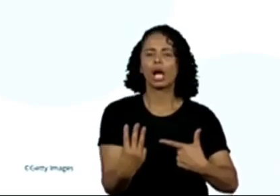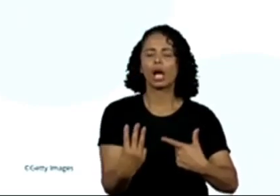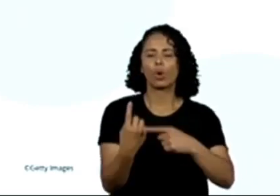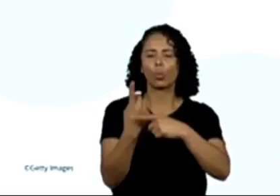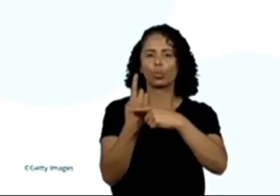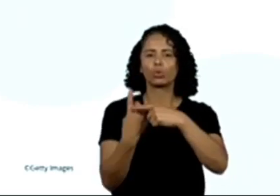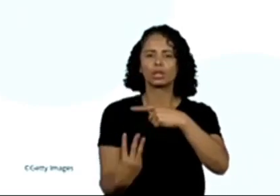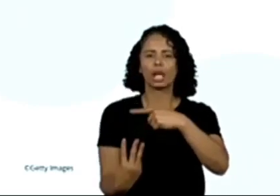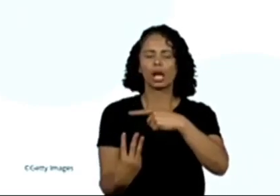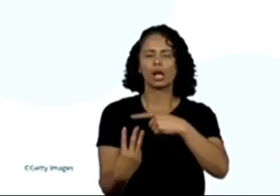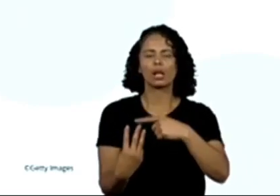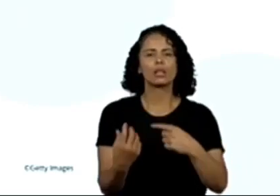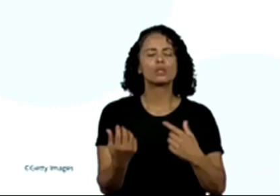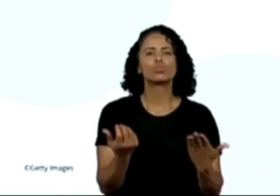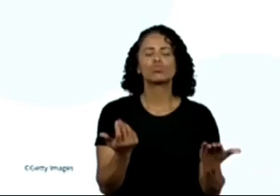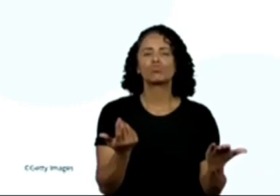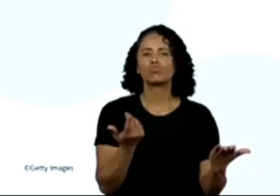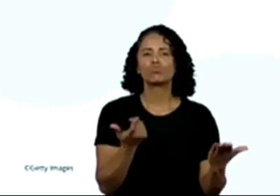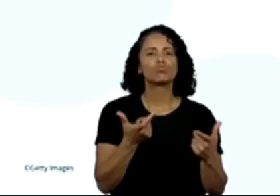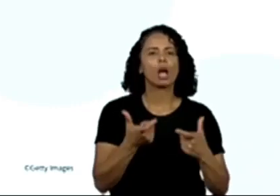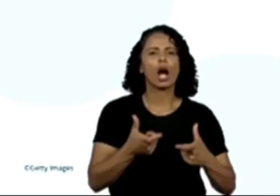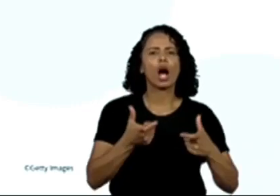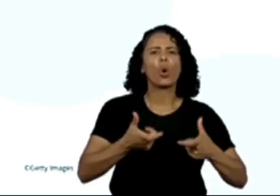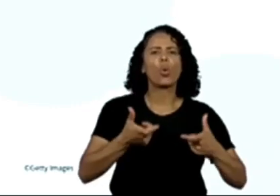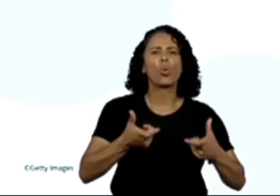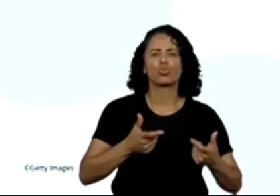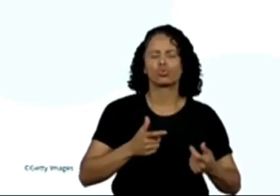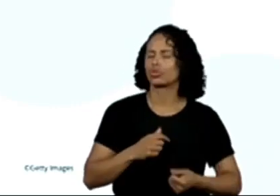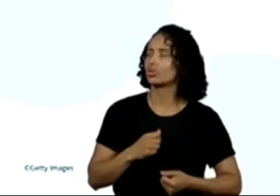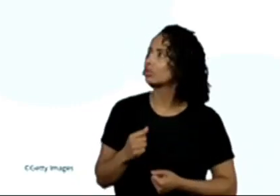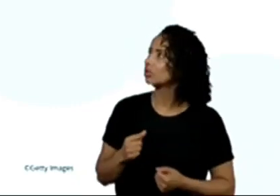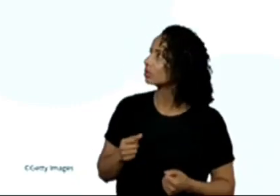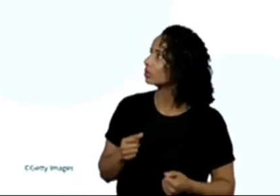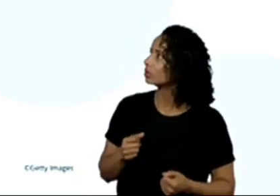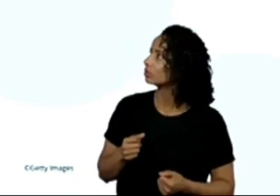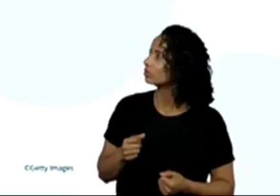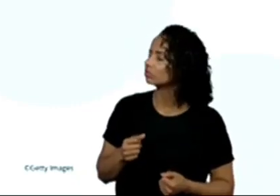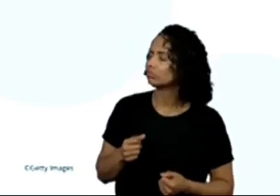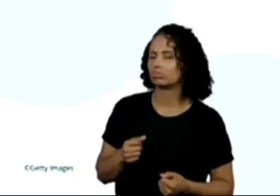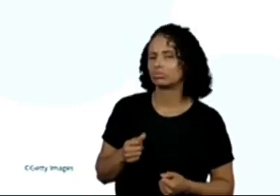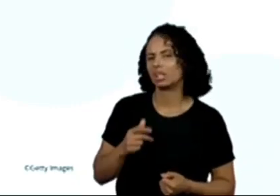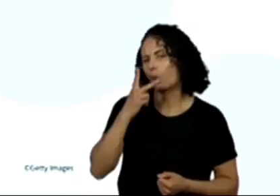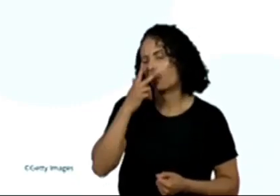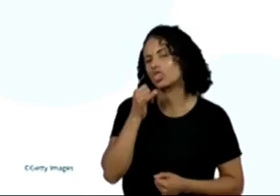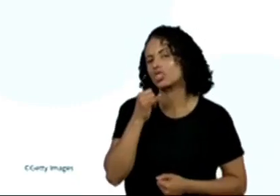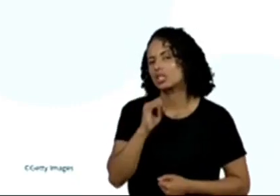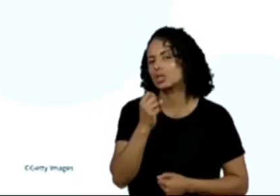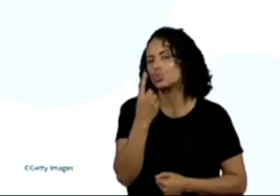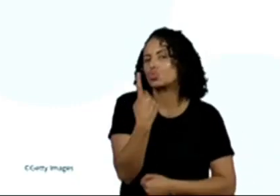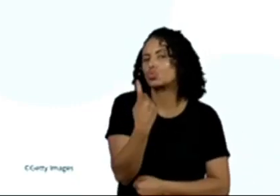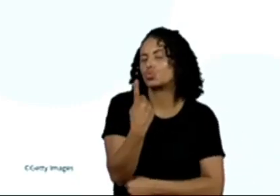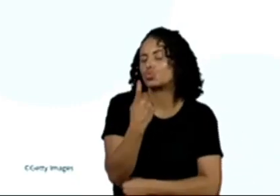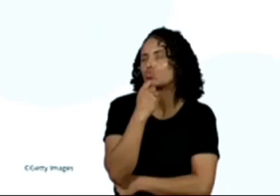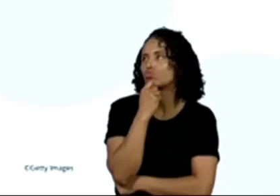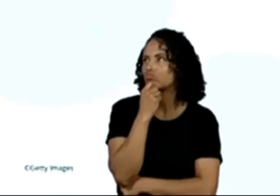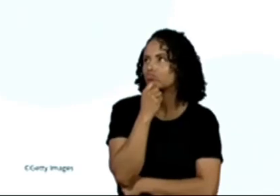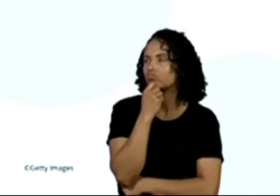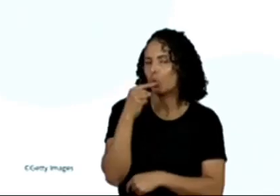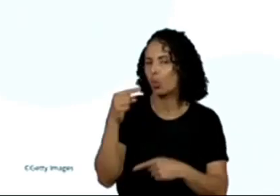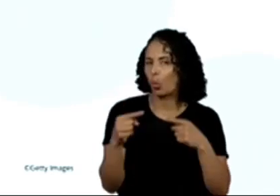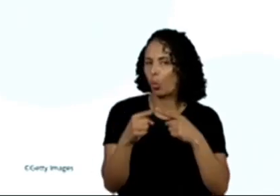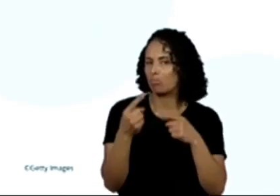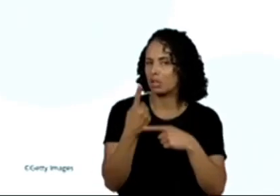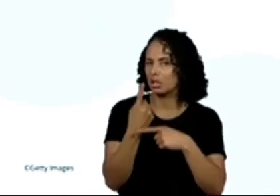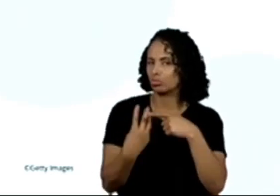quantos pedaços? Porque, ora, se eu pegar um pedacinho só, deixa eu pensar se vai ser a terça parte. Não vai